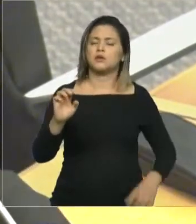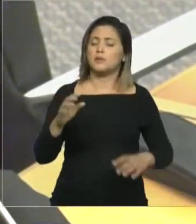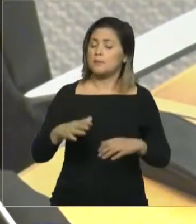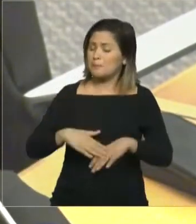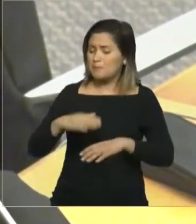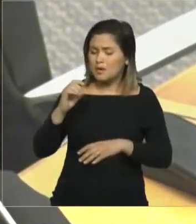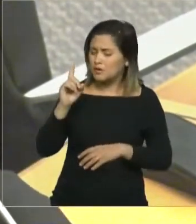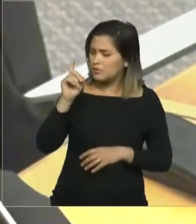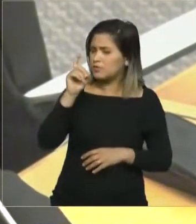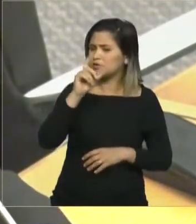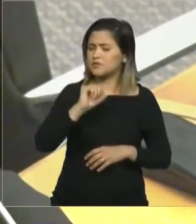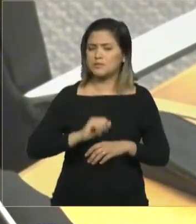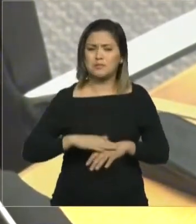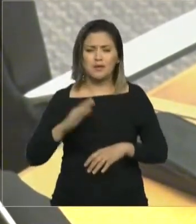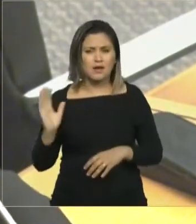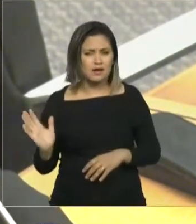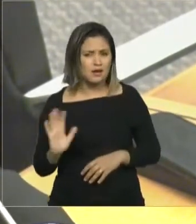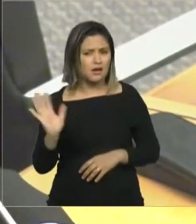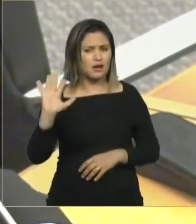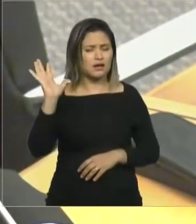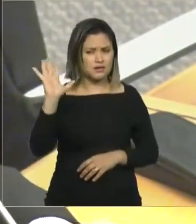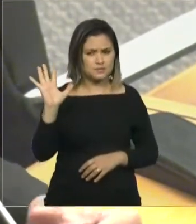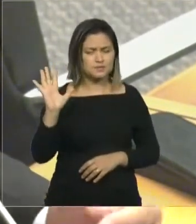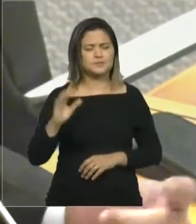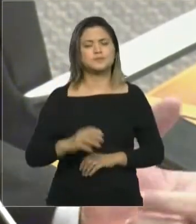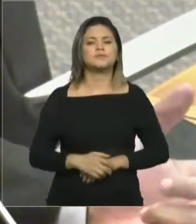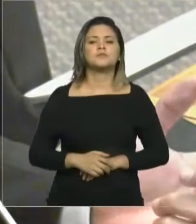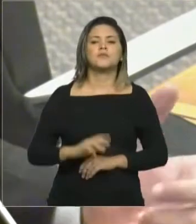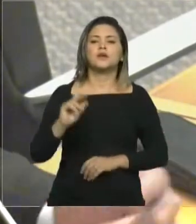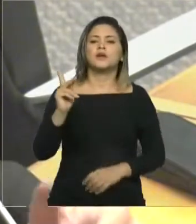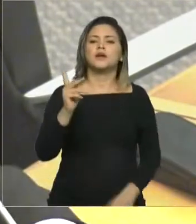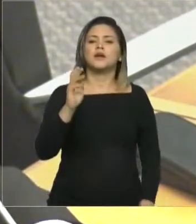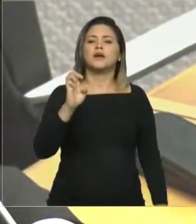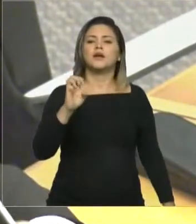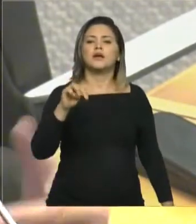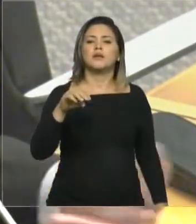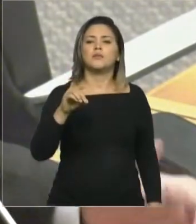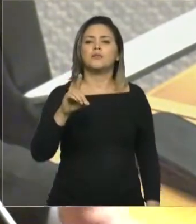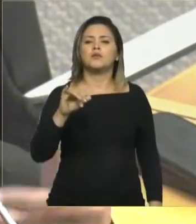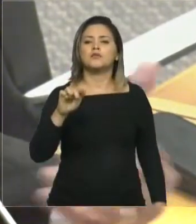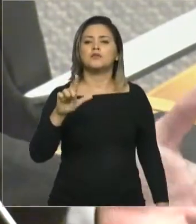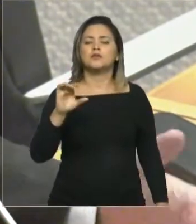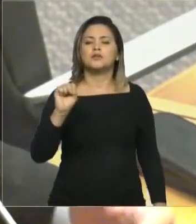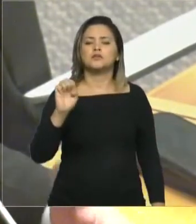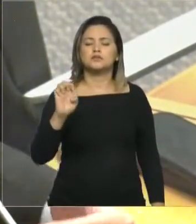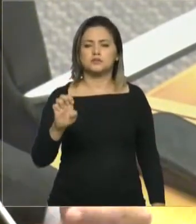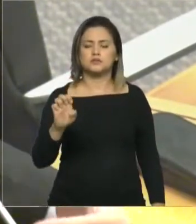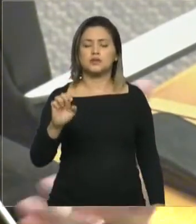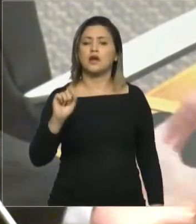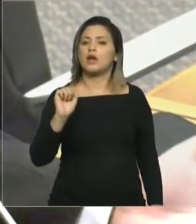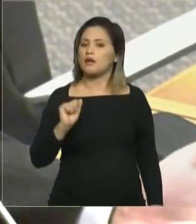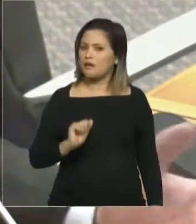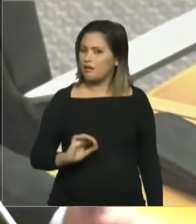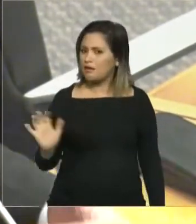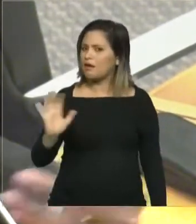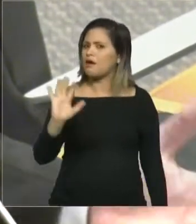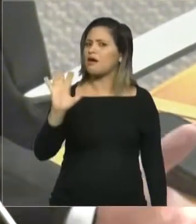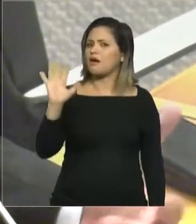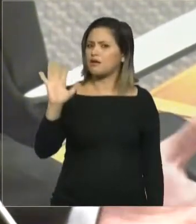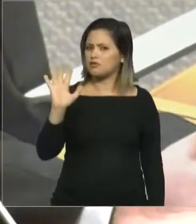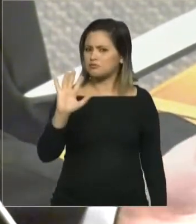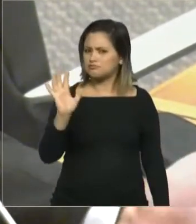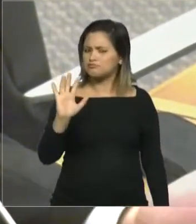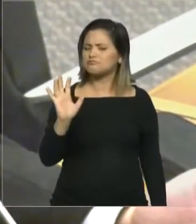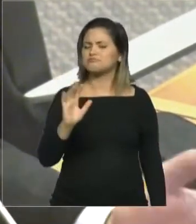Excelência conseguiu visitar hoje, aquilo ali é caro, os kits são caros para você fazer, porque eles têm que ser substituídos de uma